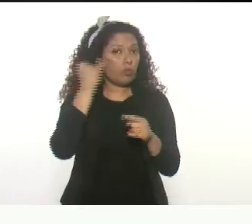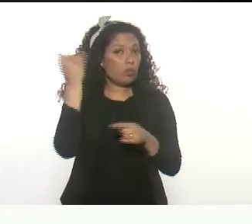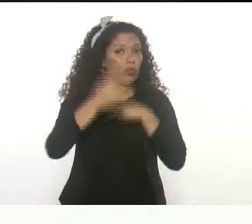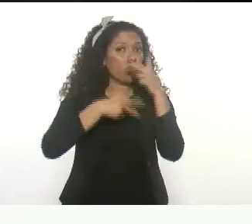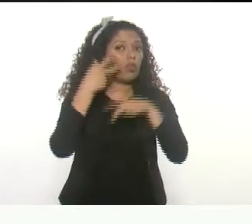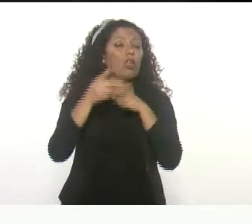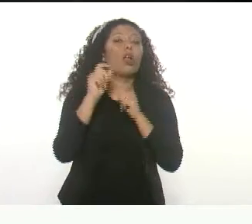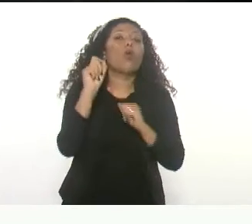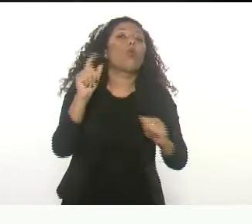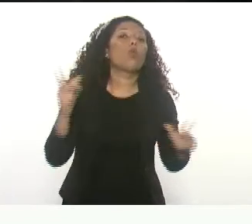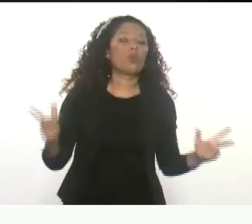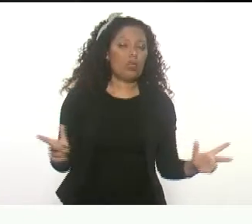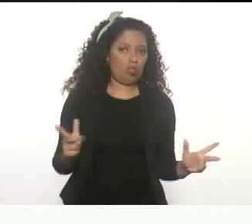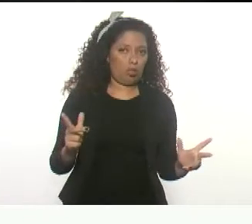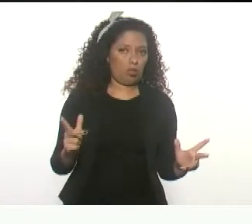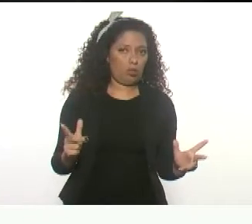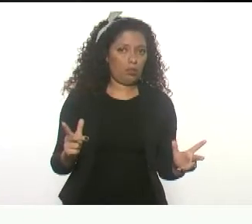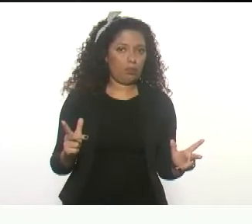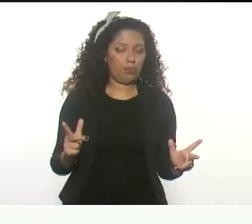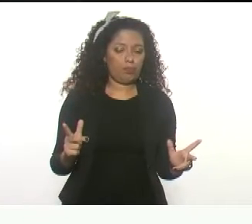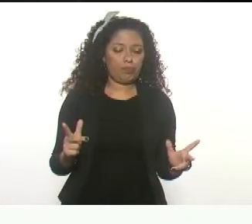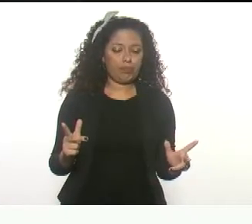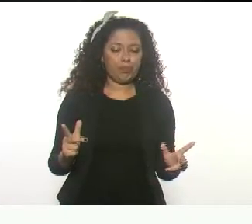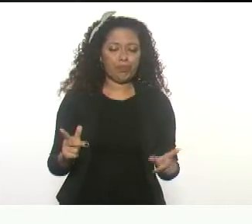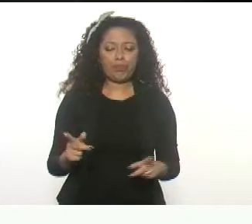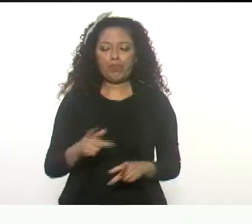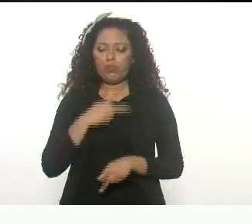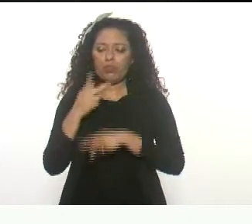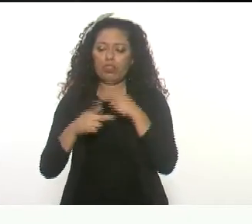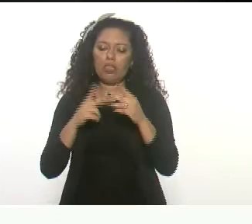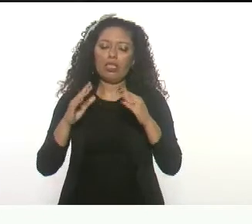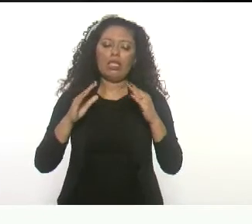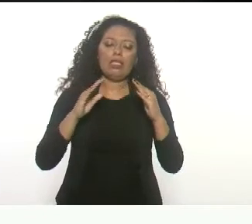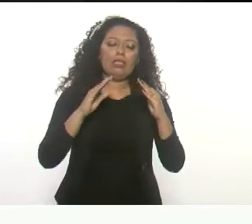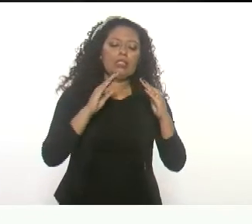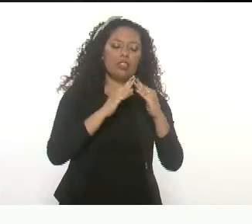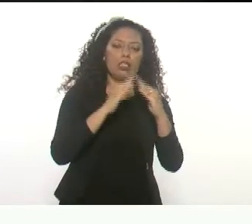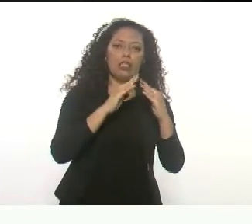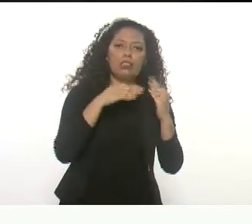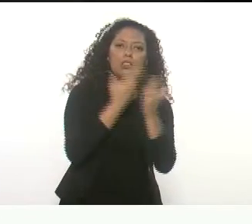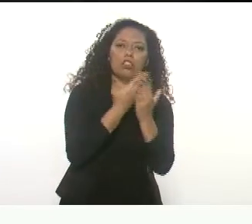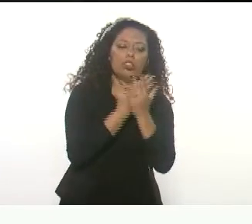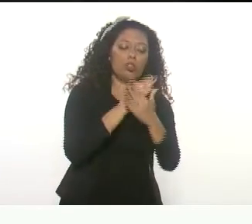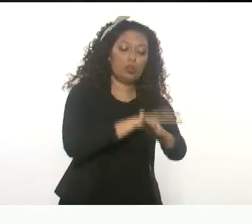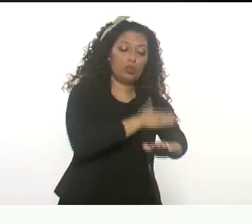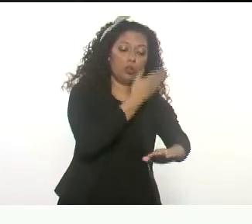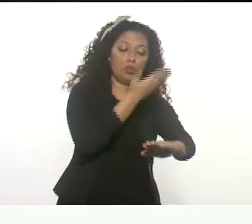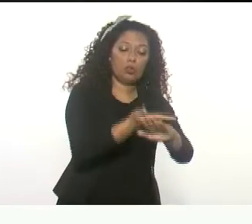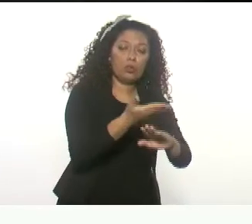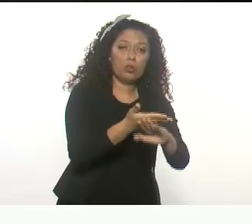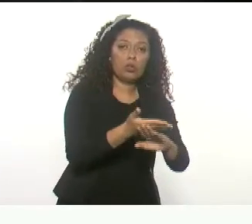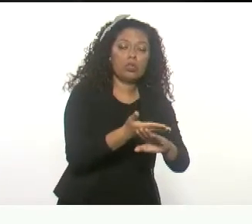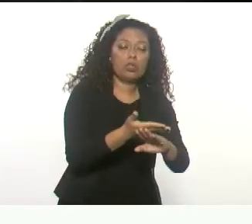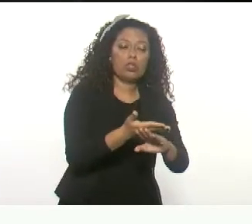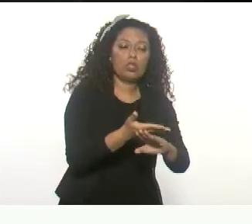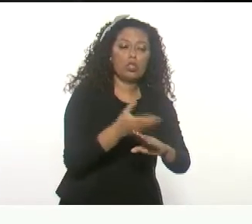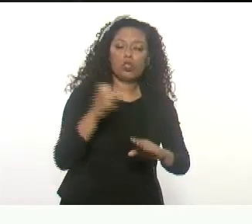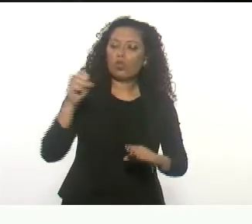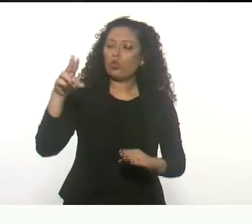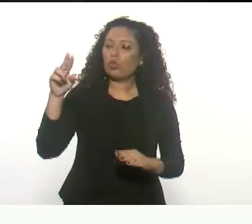muito importante, a relação custo-benefício de programas de tempo integral ainda foi pouco estudada. Isso é uma